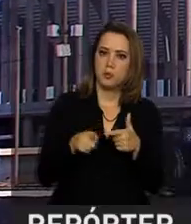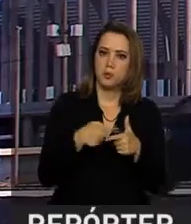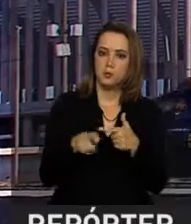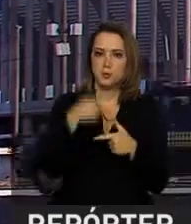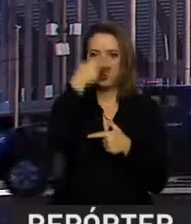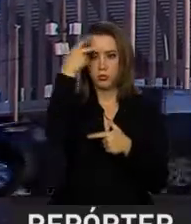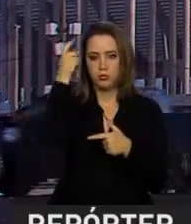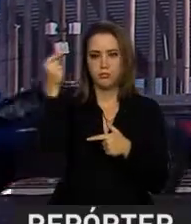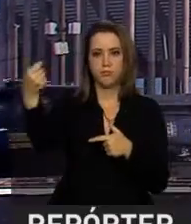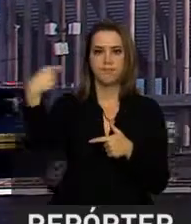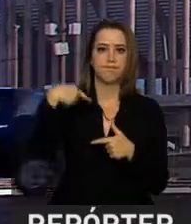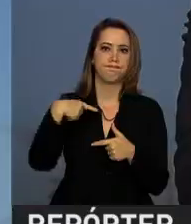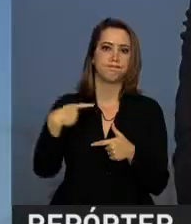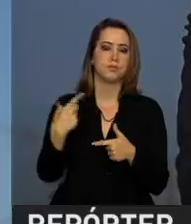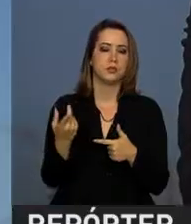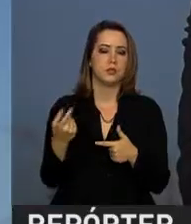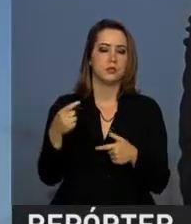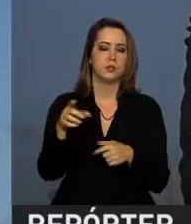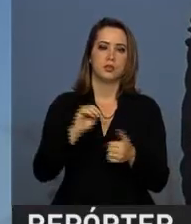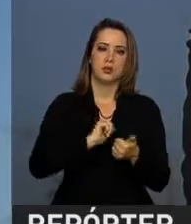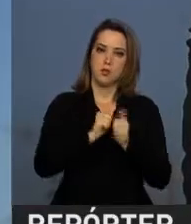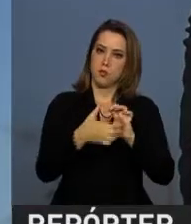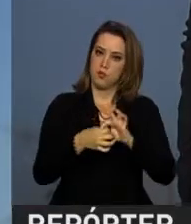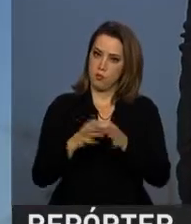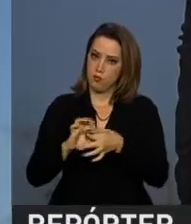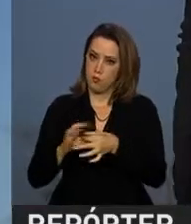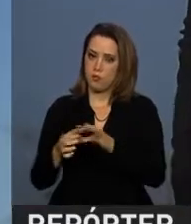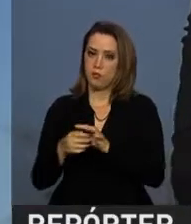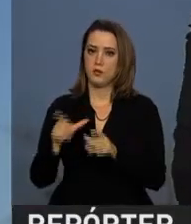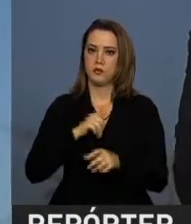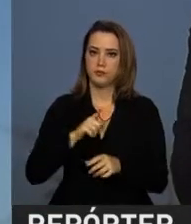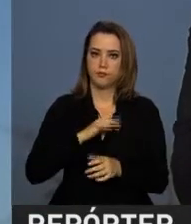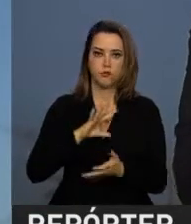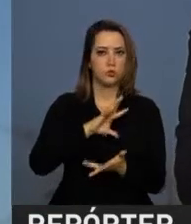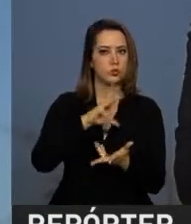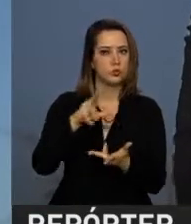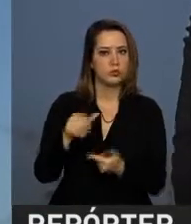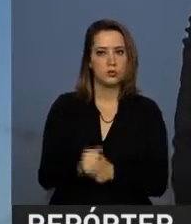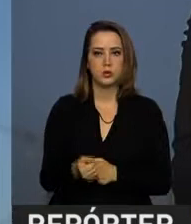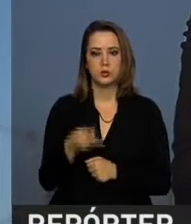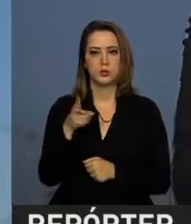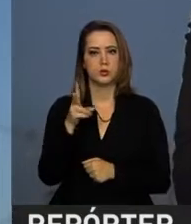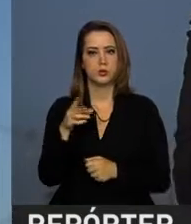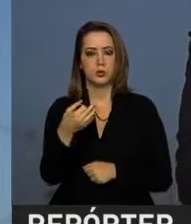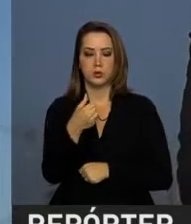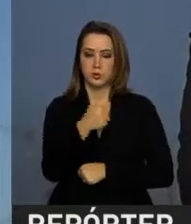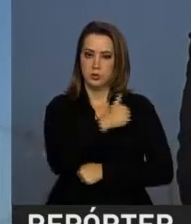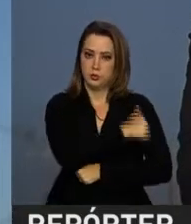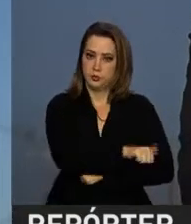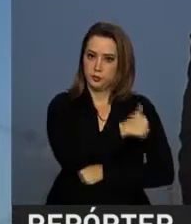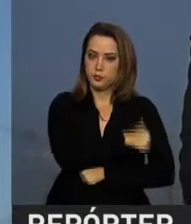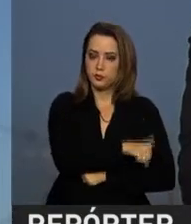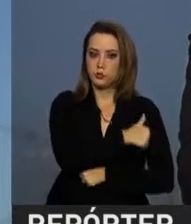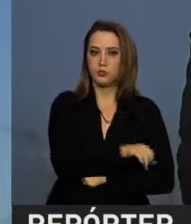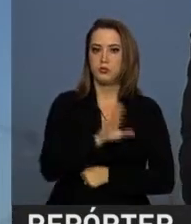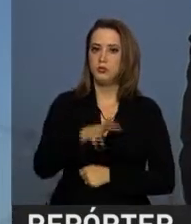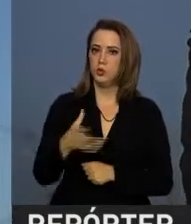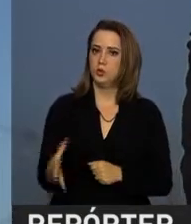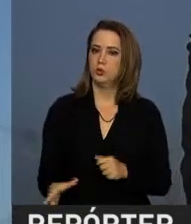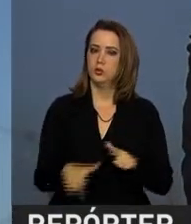como as olimpíadas os jogos olímpicos mobilizar toda a cidade do rio de janeiro que vai contar com o trabalho